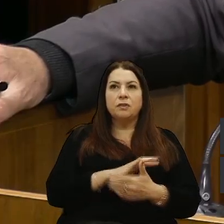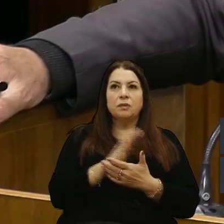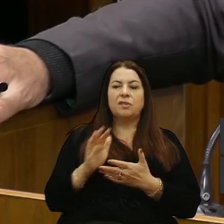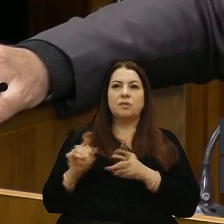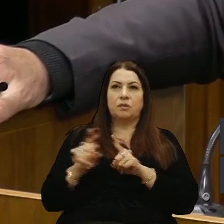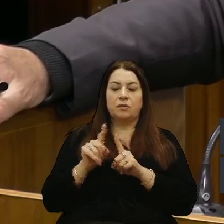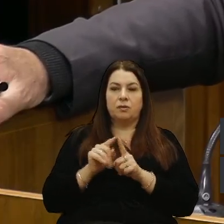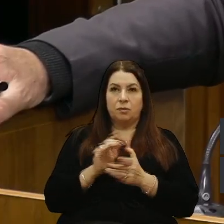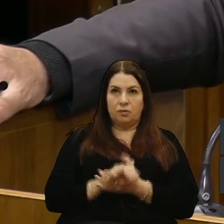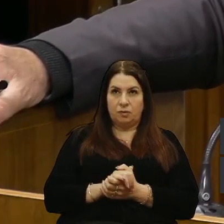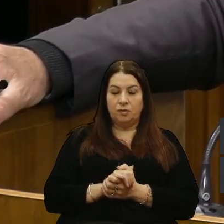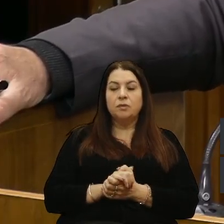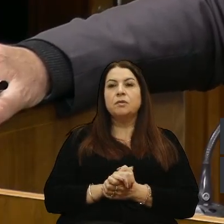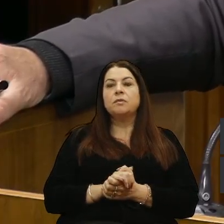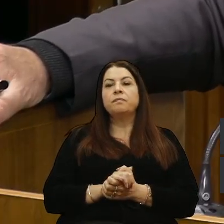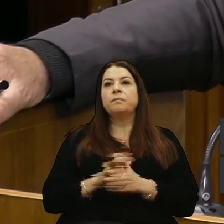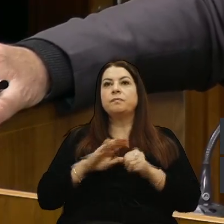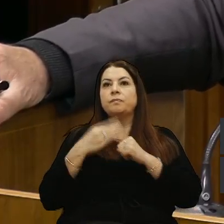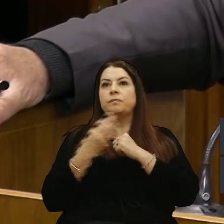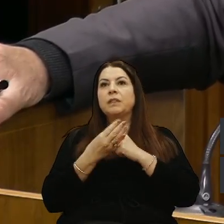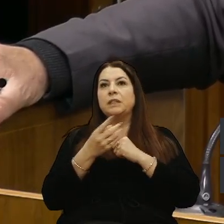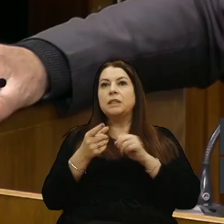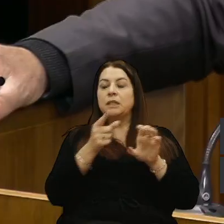nascem nos bairros. Este